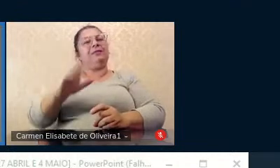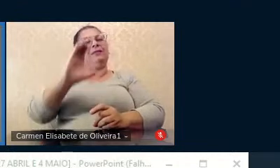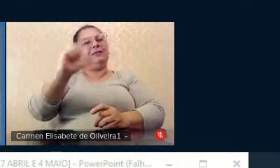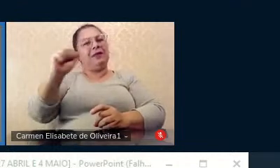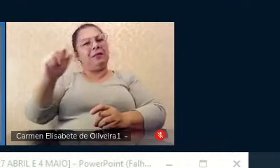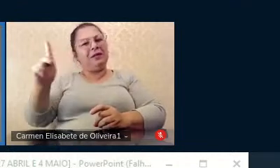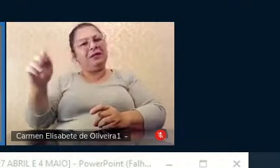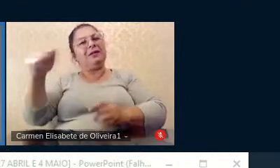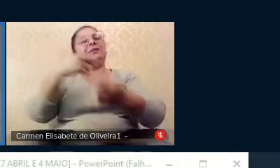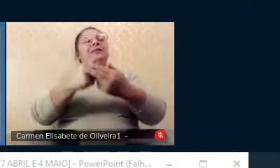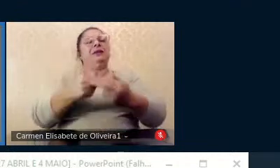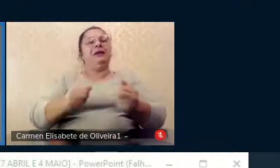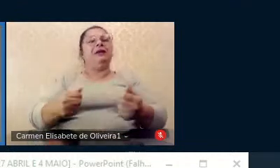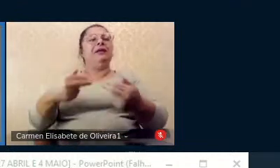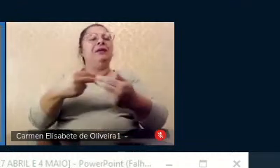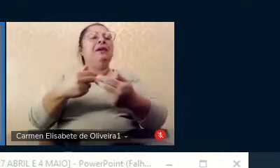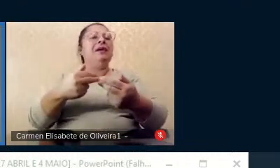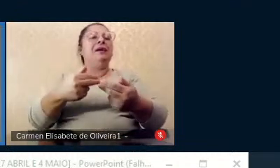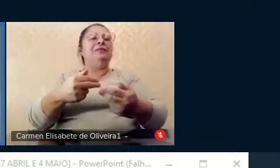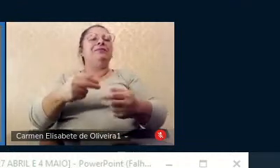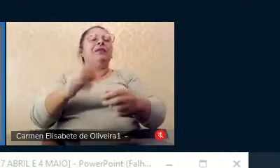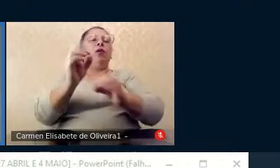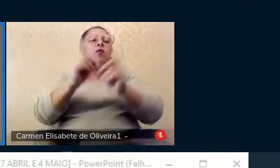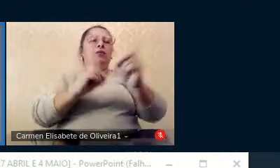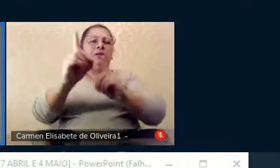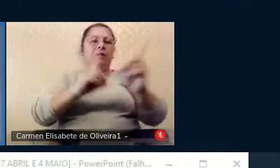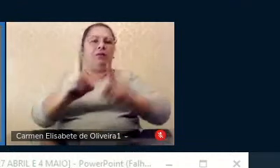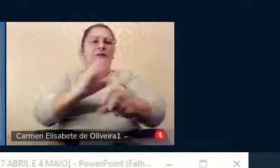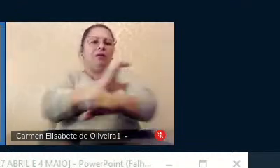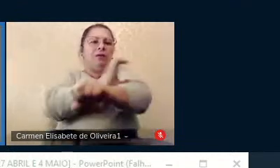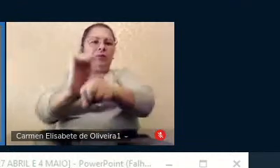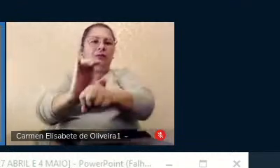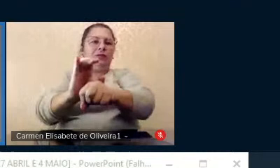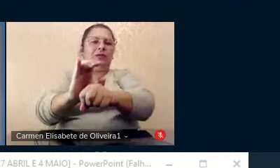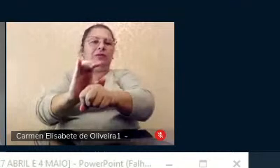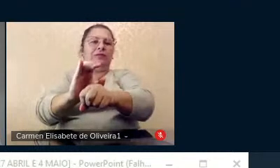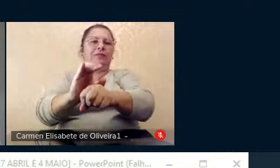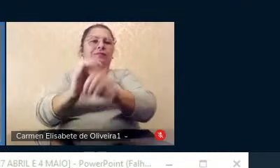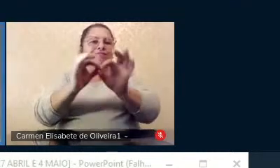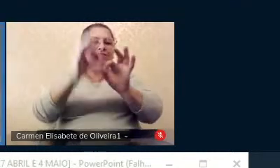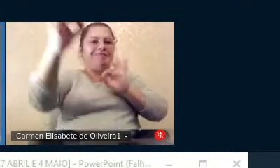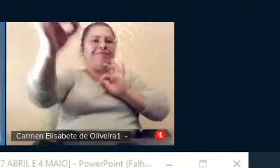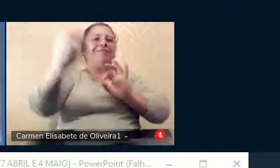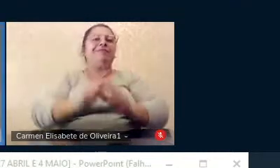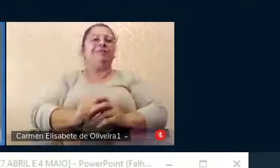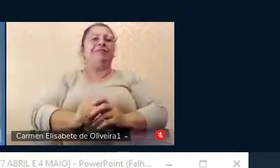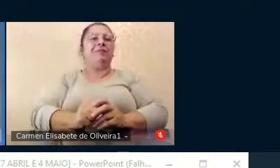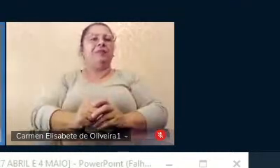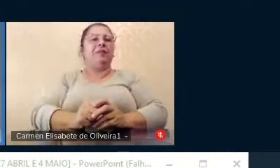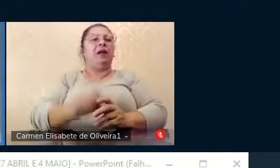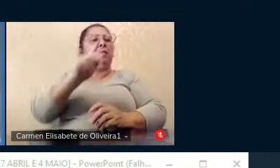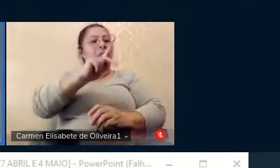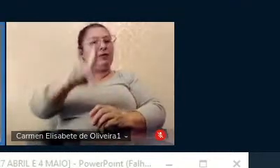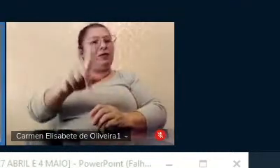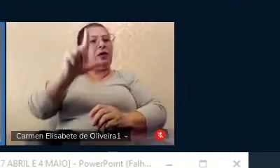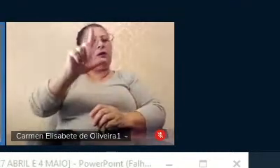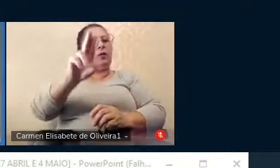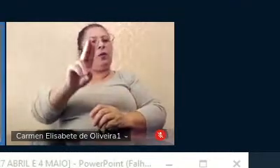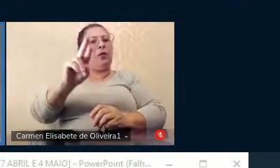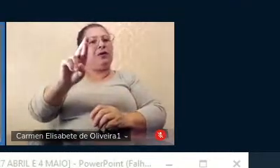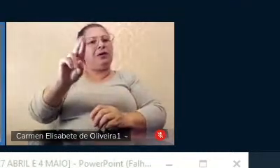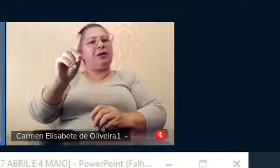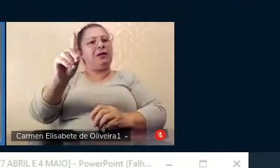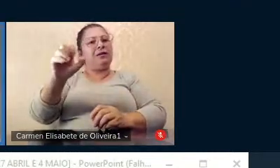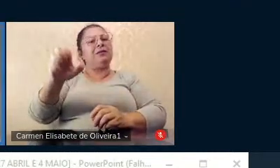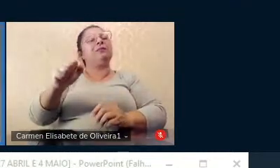é coordenadora do curso de extensão no qual esse projeto está inserido. Professora Lourdes, pode fazer as